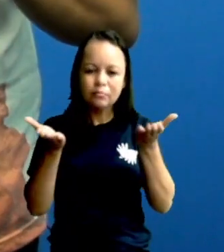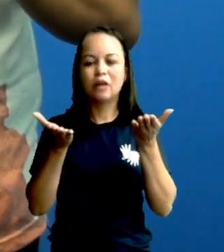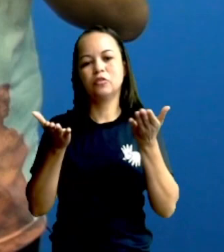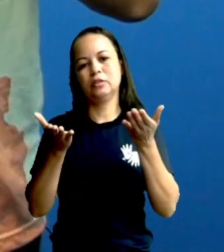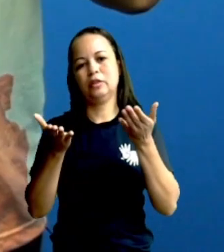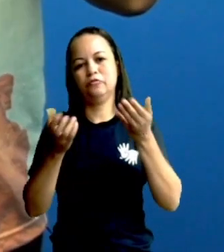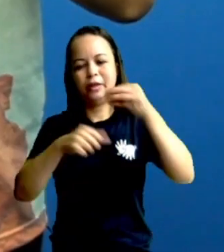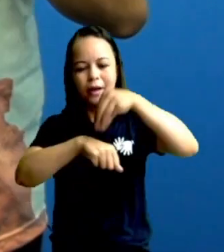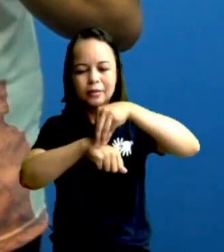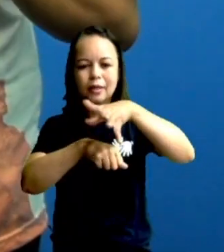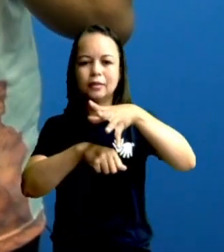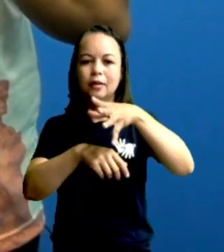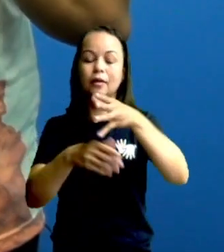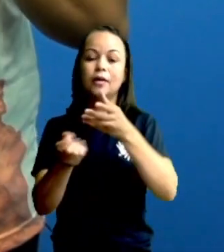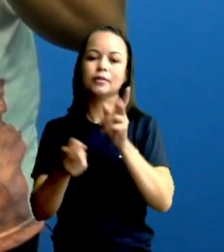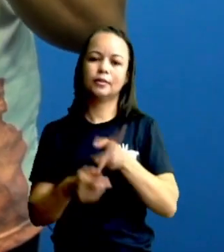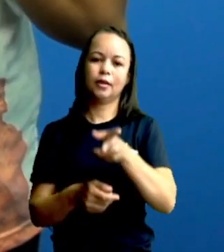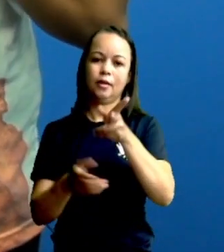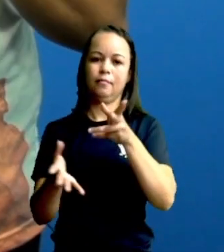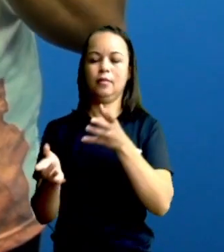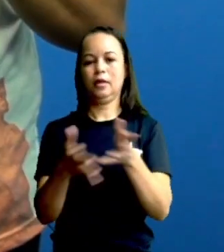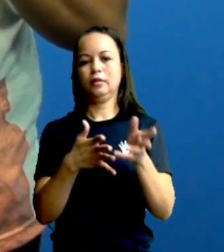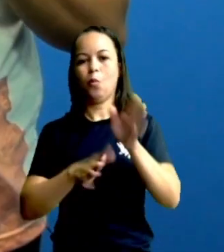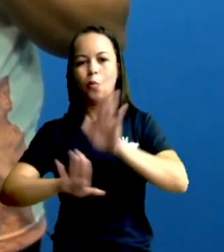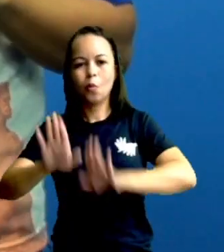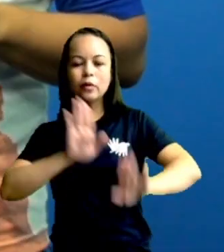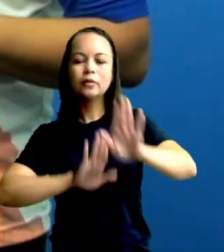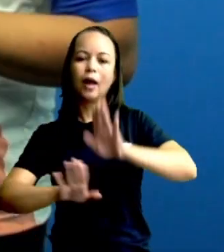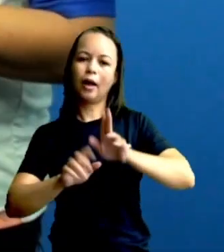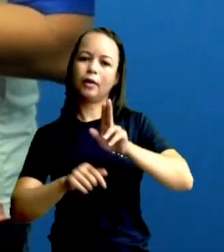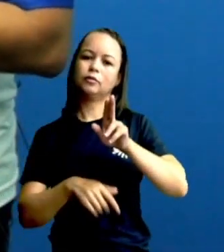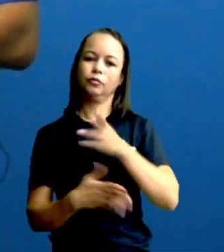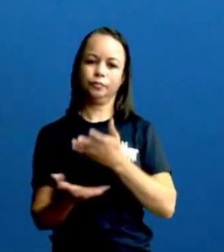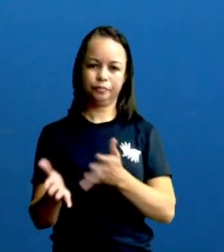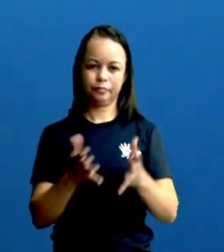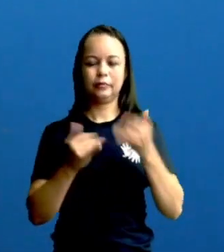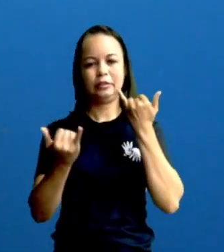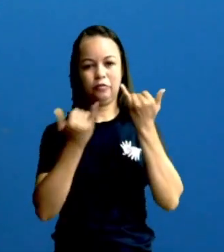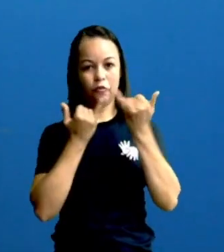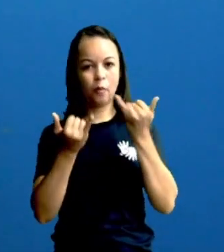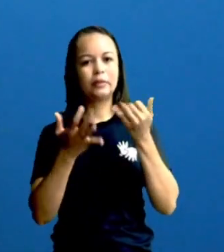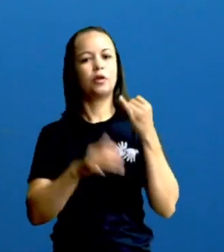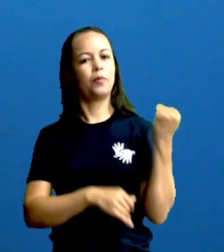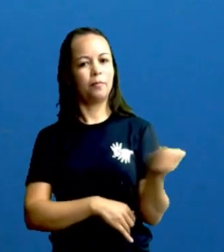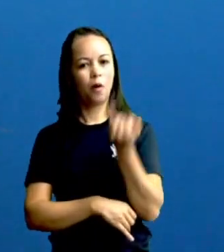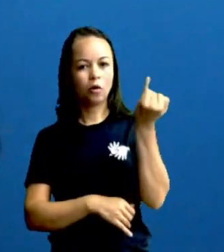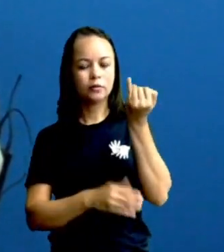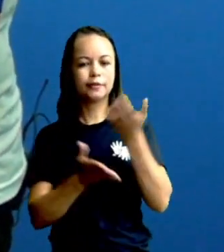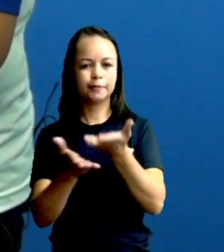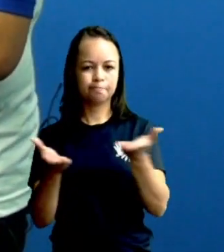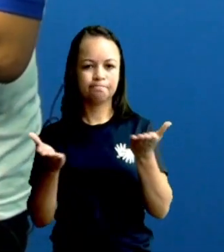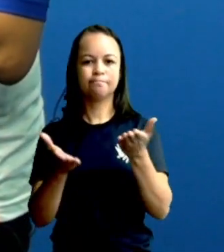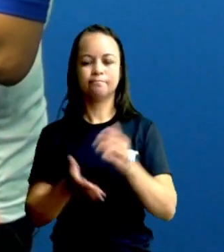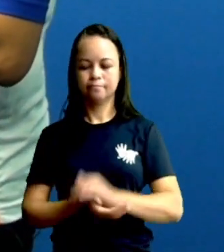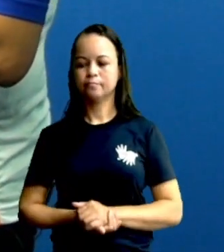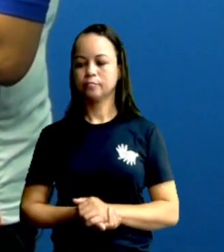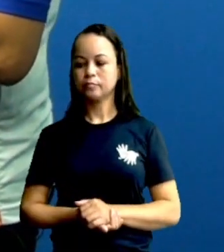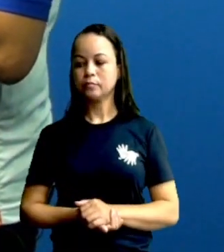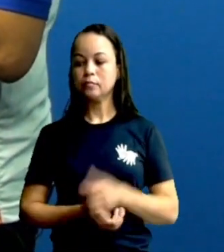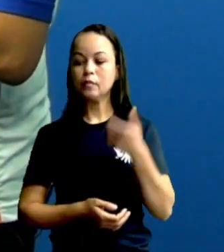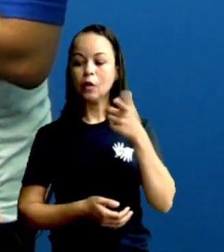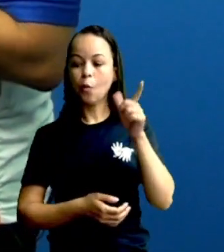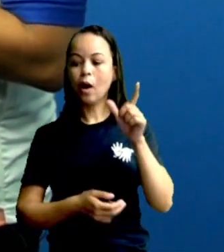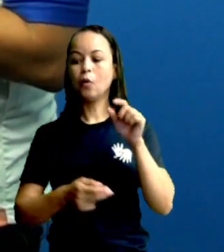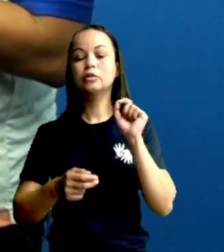essa dica e não deixa de considerar essas informações. Outra que eu também gostaria de chamar para vocês é a própria